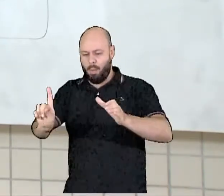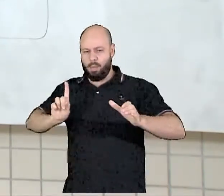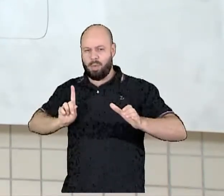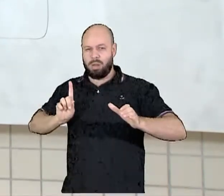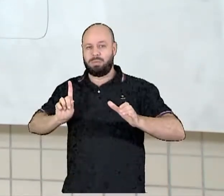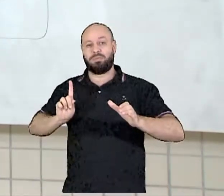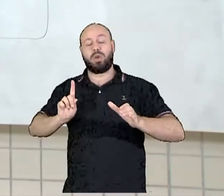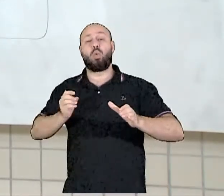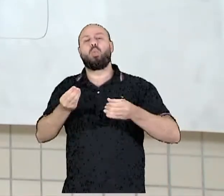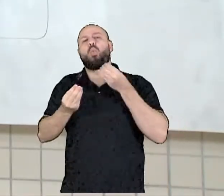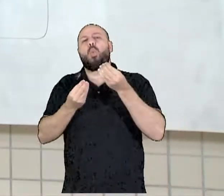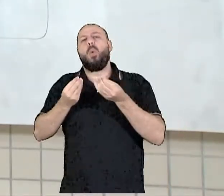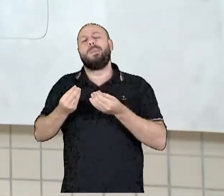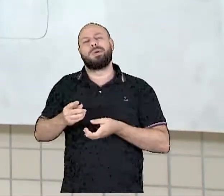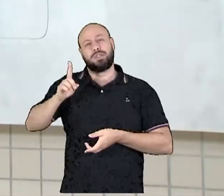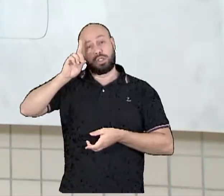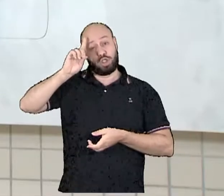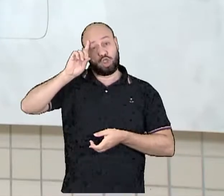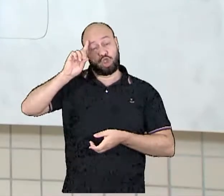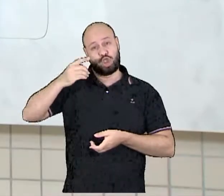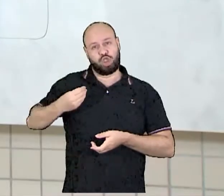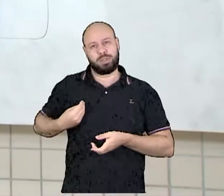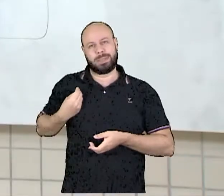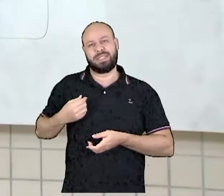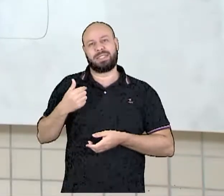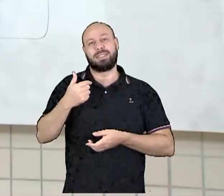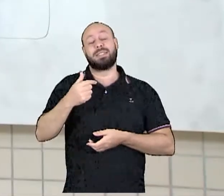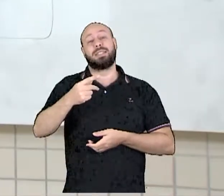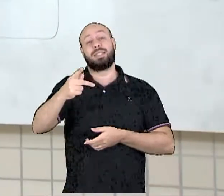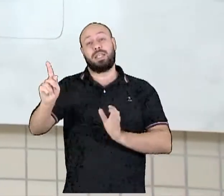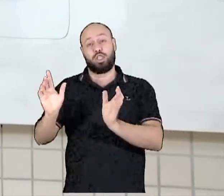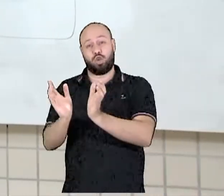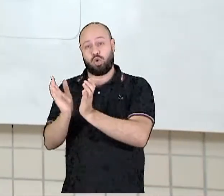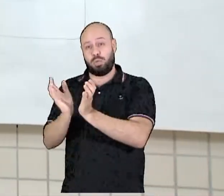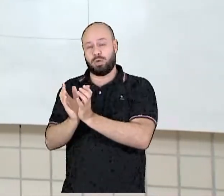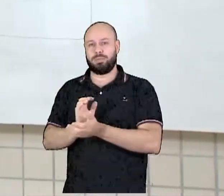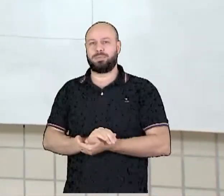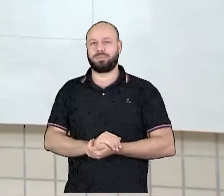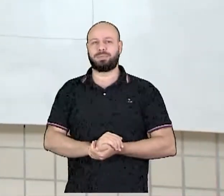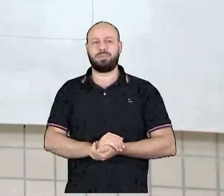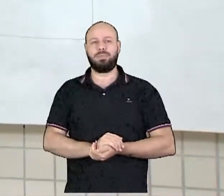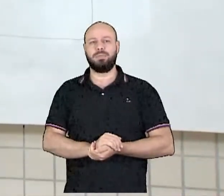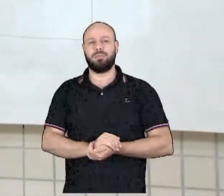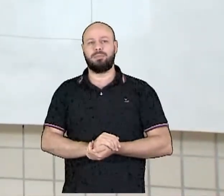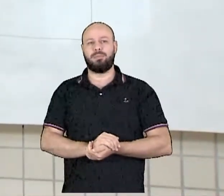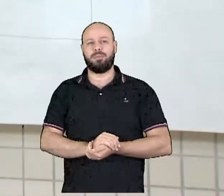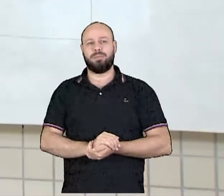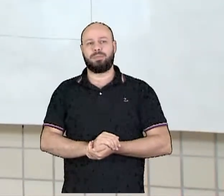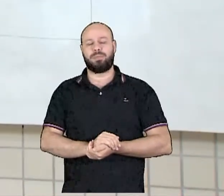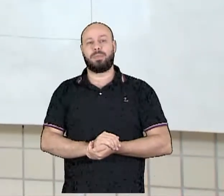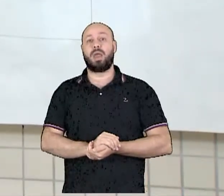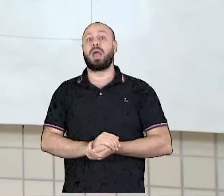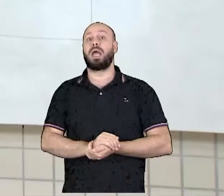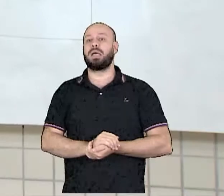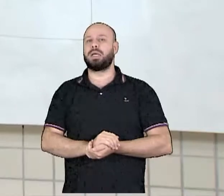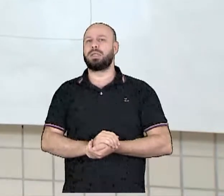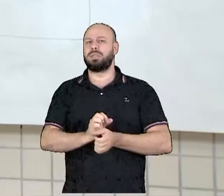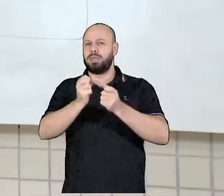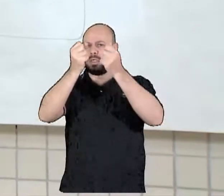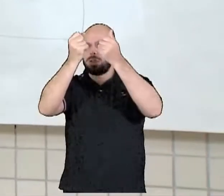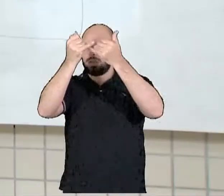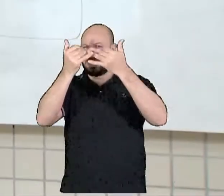é o dia a dia dessas comunidades, ok? E além de fazer a descrição